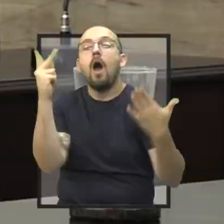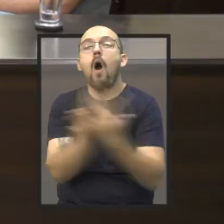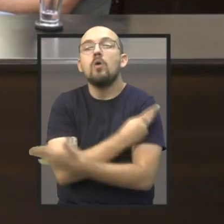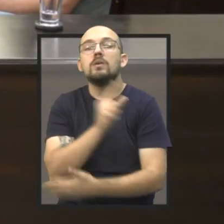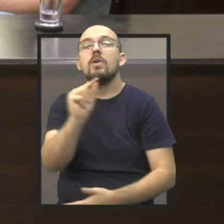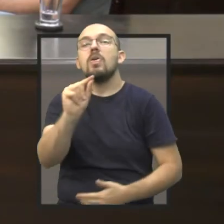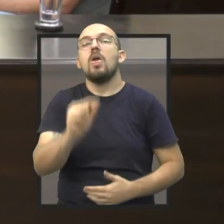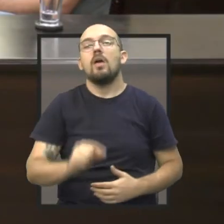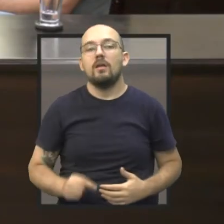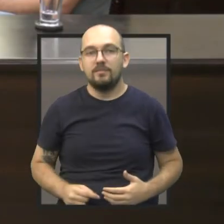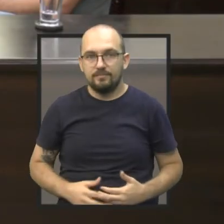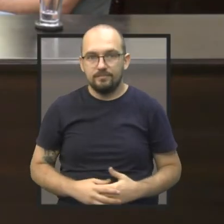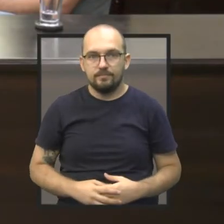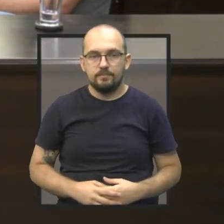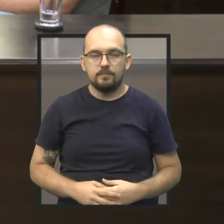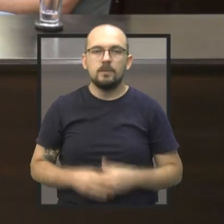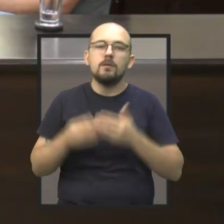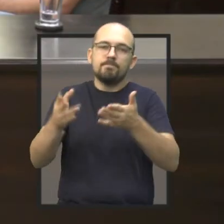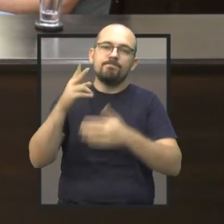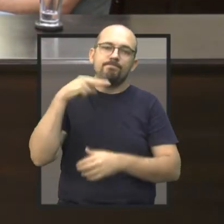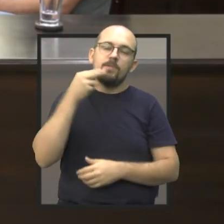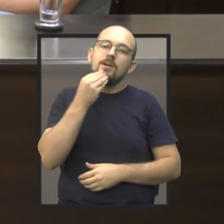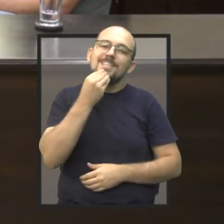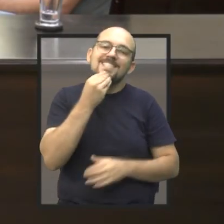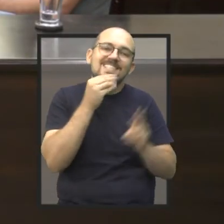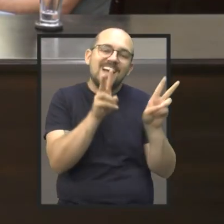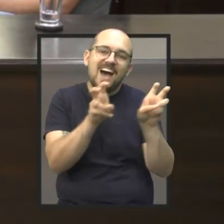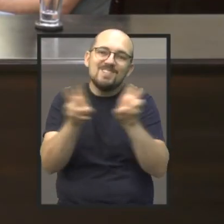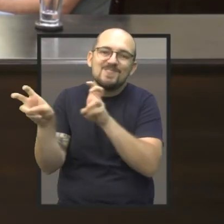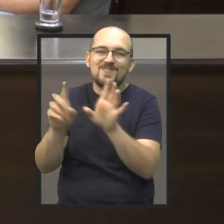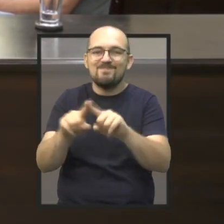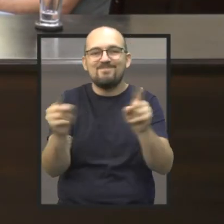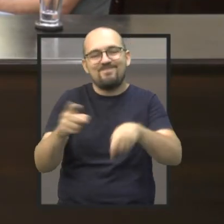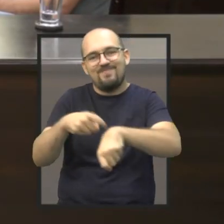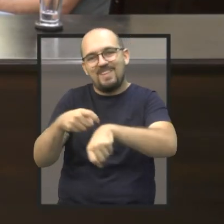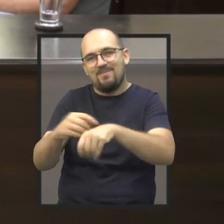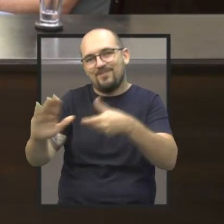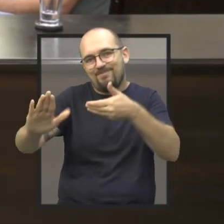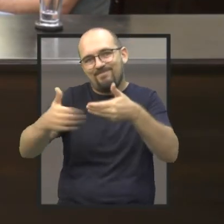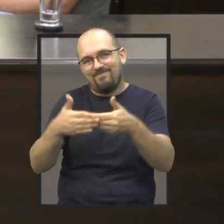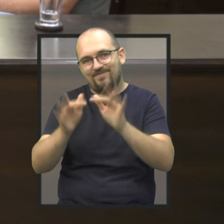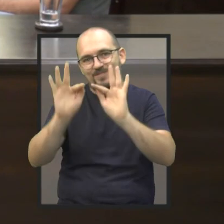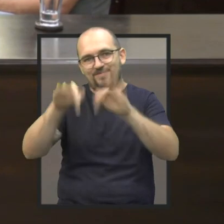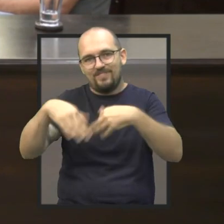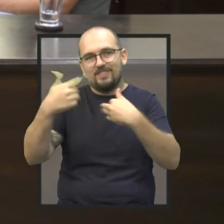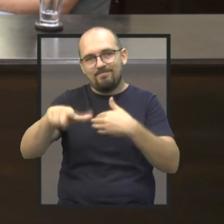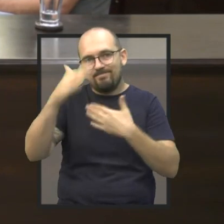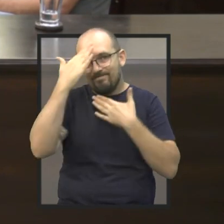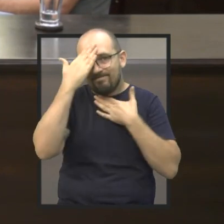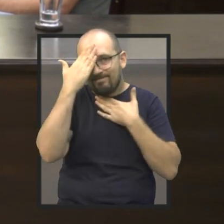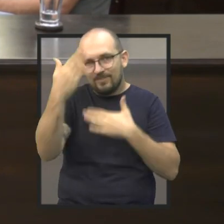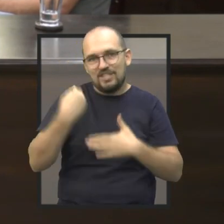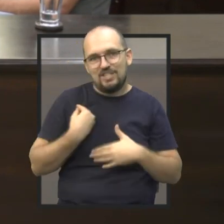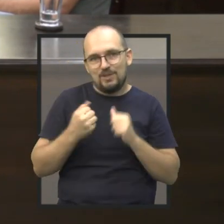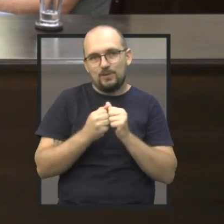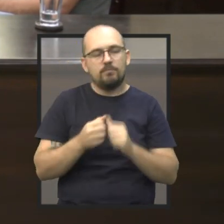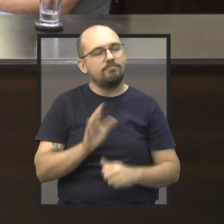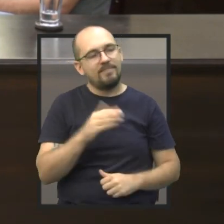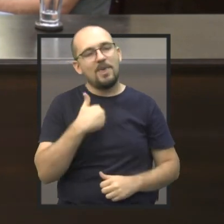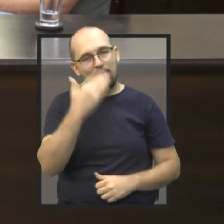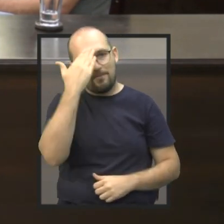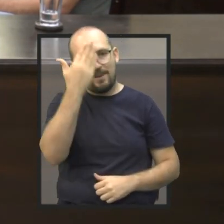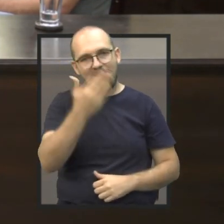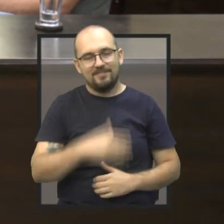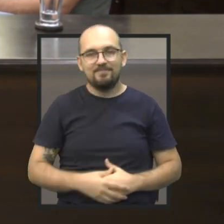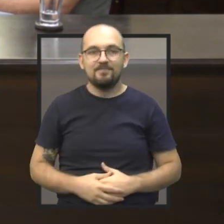acontecer. Bom, vereador, nós teríamos muitos outros assuntos, mas o nosso tempo já se esgotou. Mais uma vez, muito obrigado pela sua presença aqui conosco, viu? Eu que